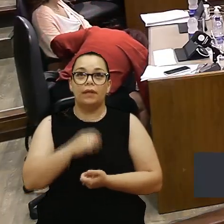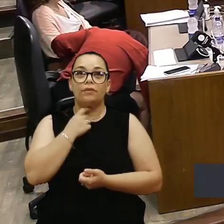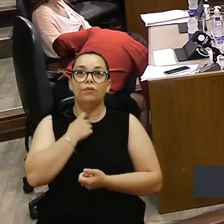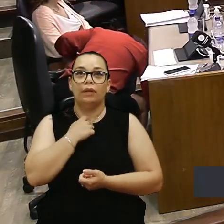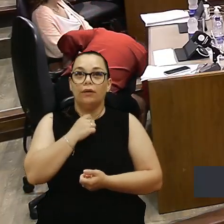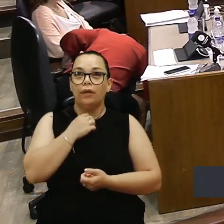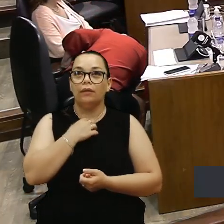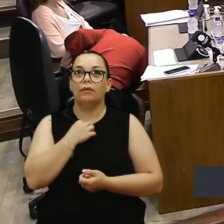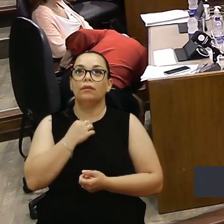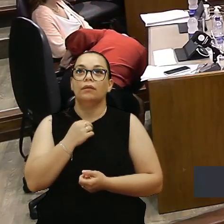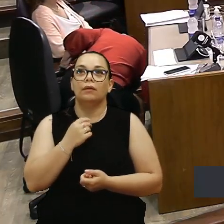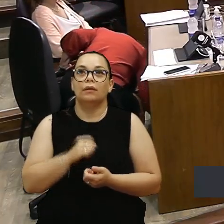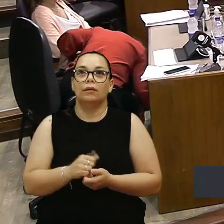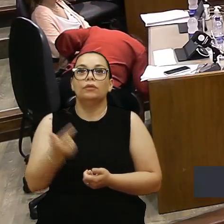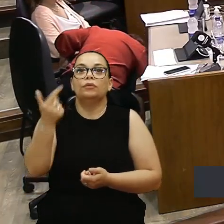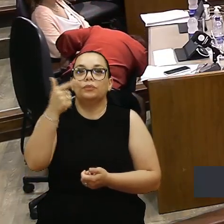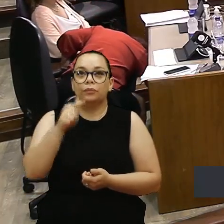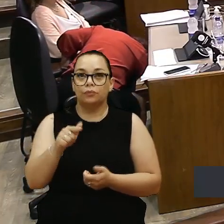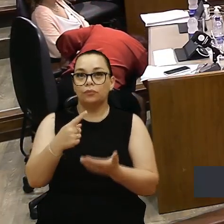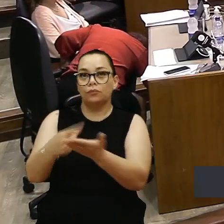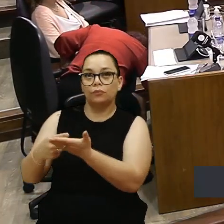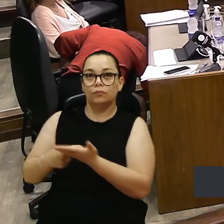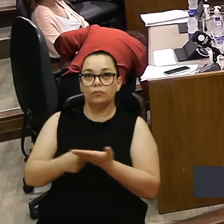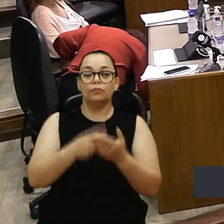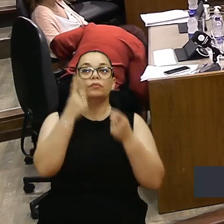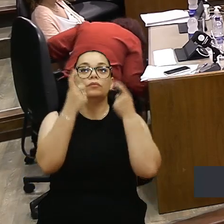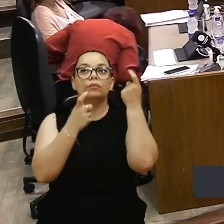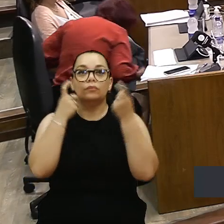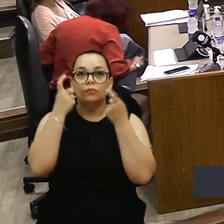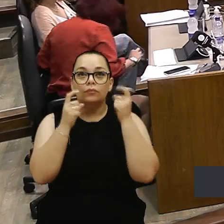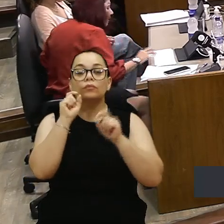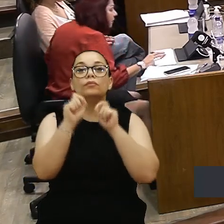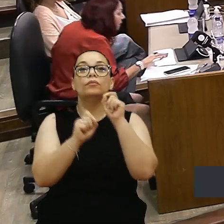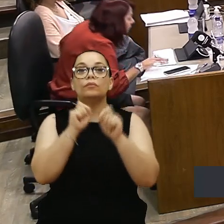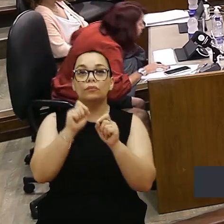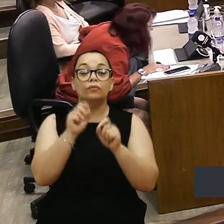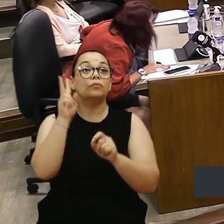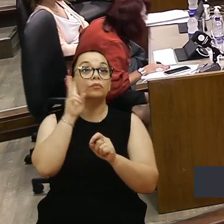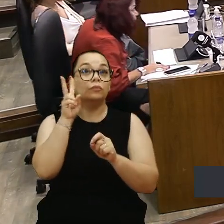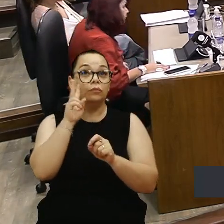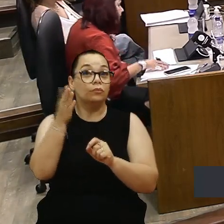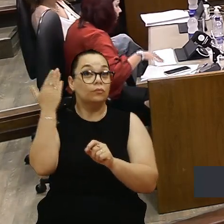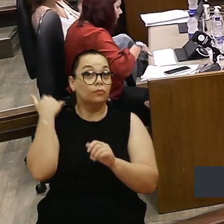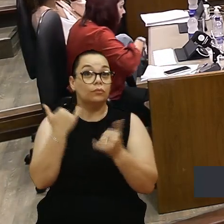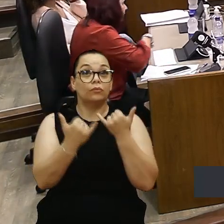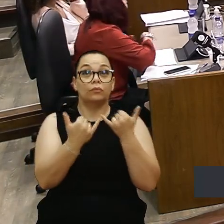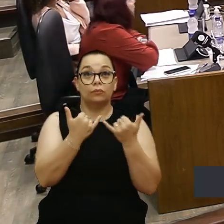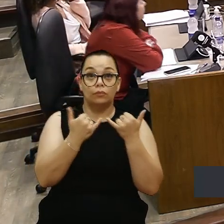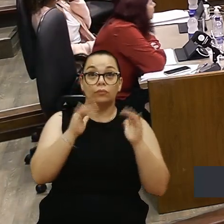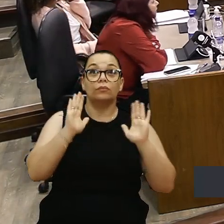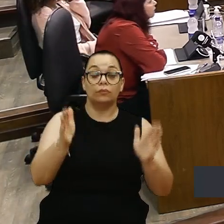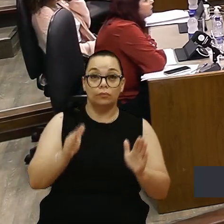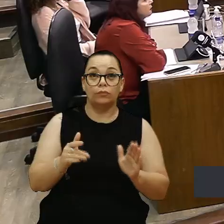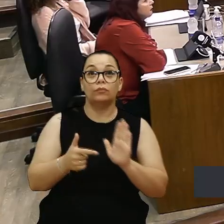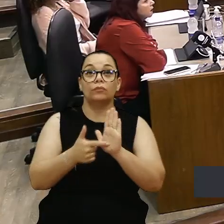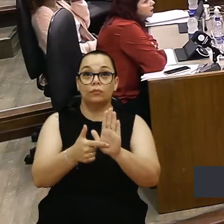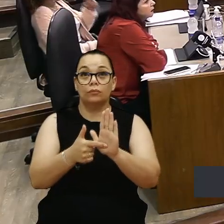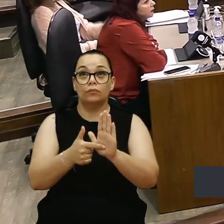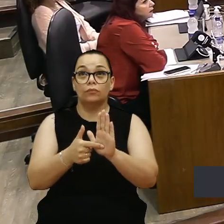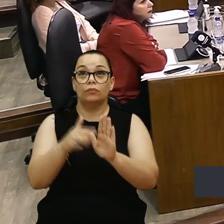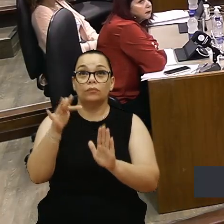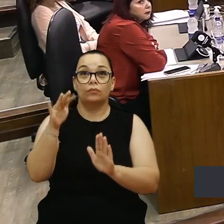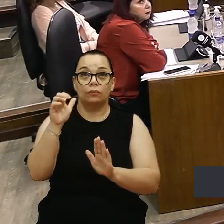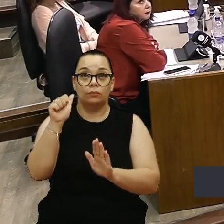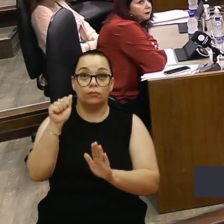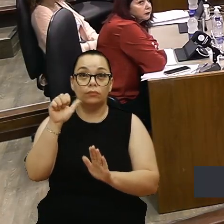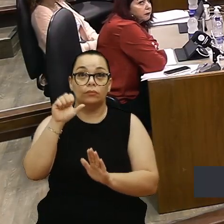Presidente, posto isso, então, mais uma vez nós reafirmamos essa preocupação com relação a isso. E, inclusive, eu lembro de um outro exemplo que já foi levantado aqui, que foi a Fundação de Assistência Social,